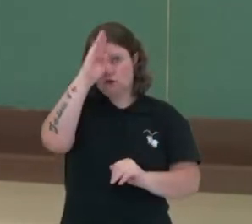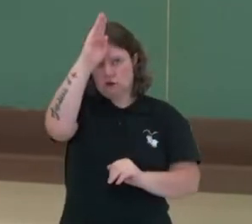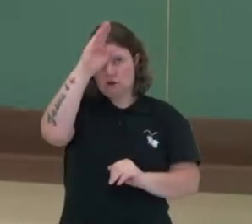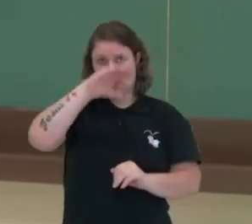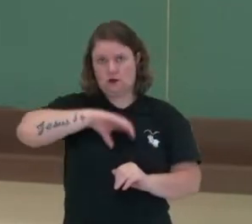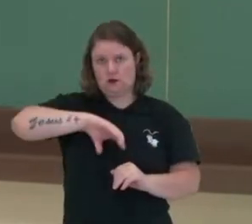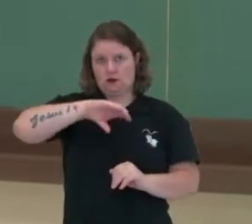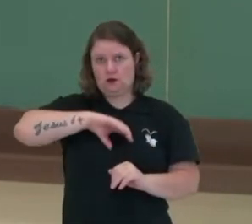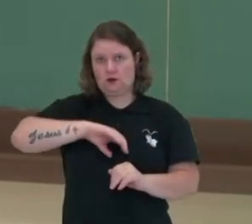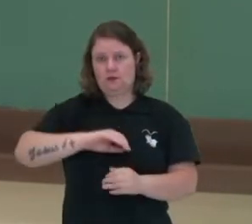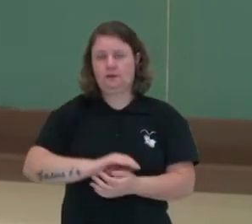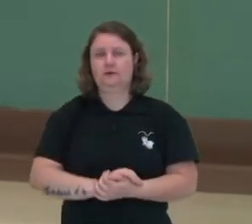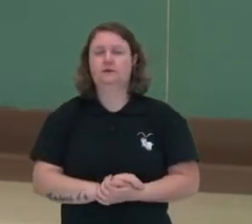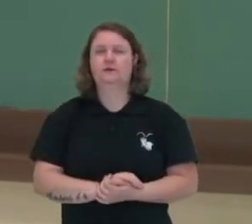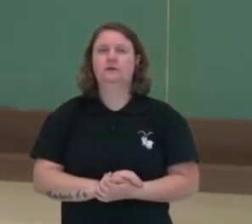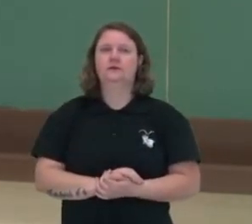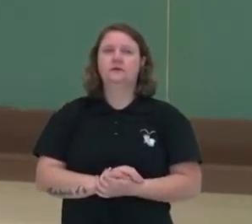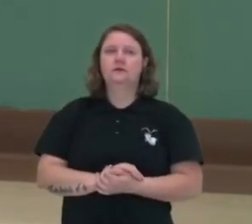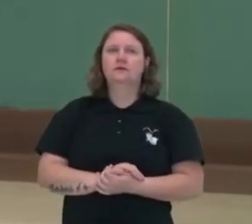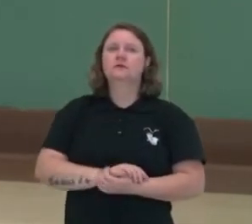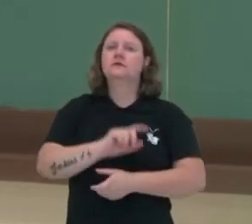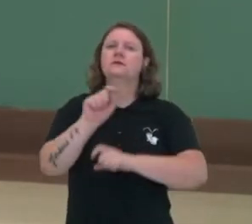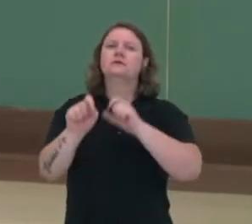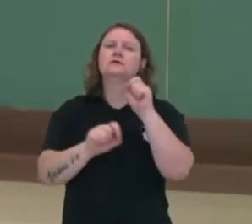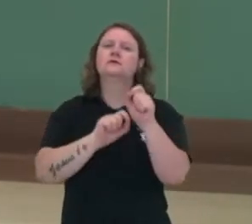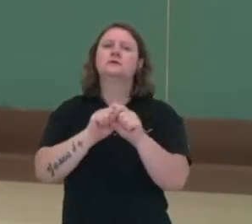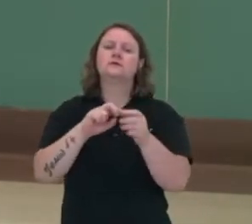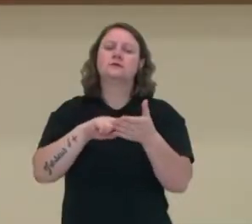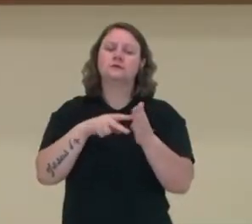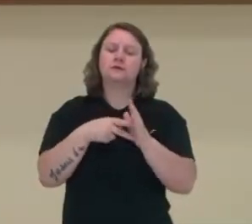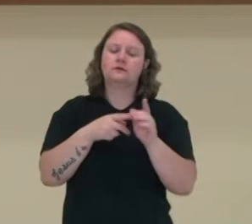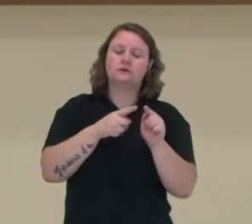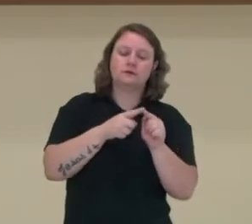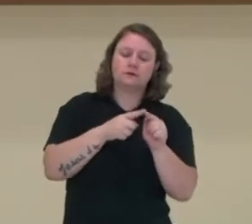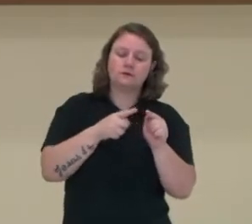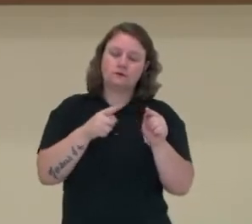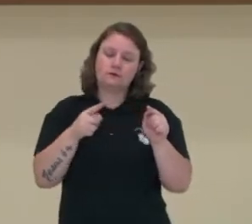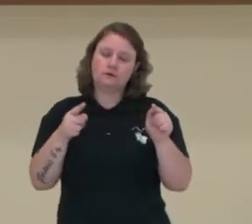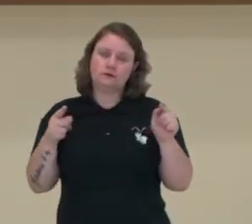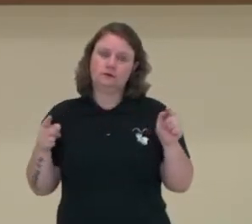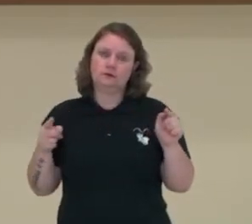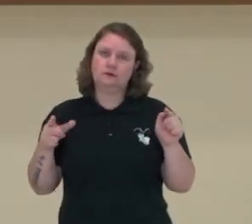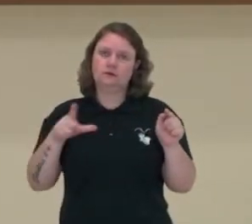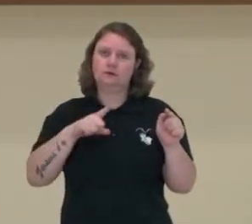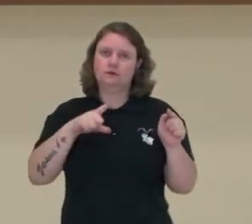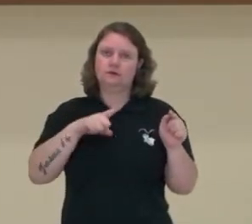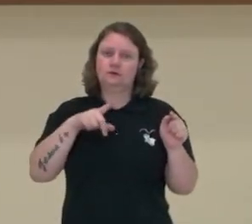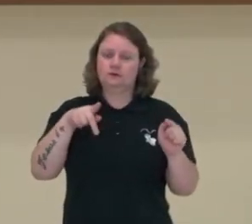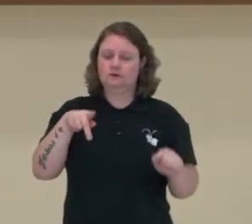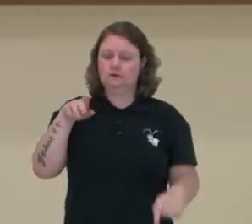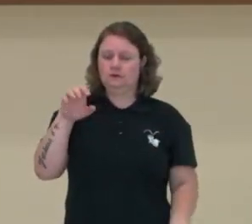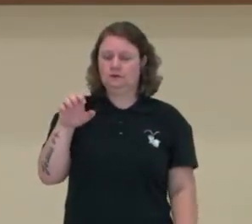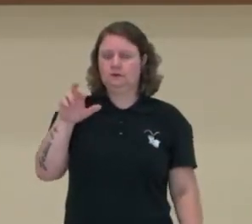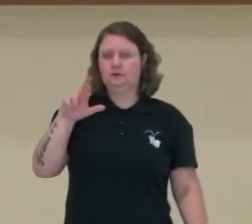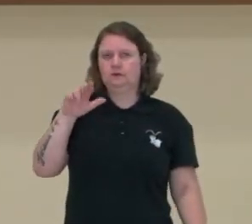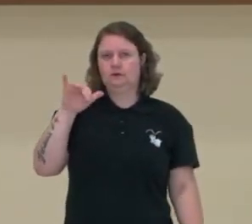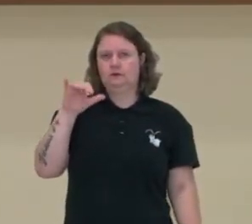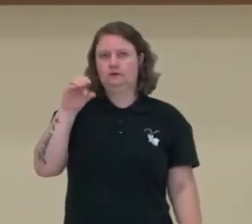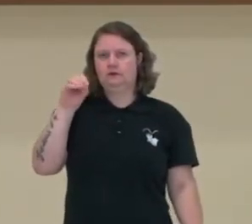Vamos lá. E o que é o período, então, né? Então, nós temos aqui o período, que é o